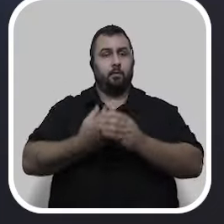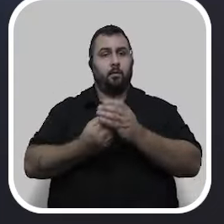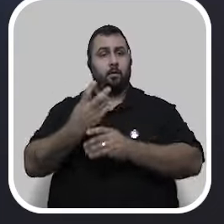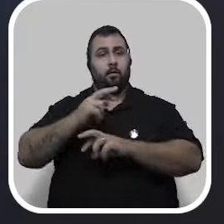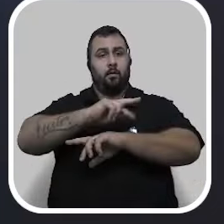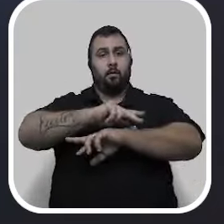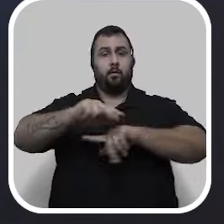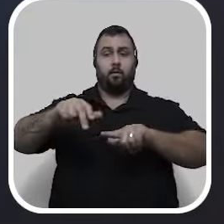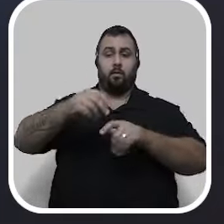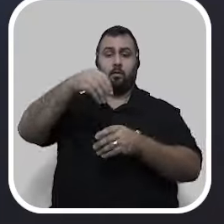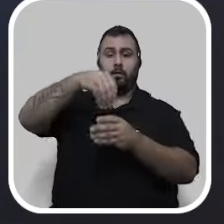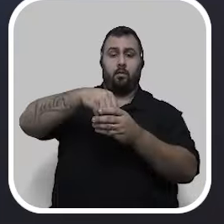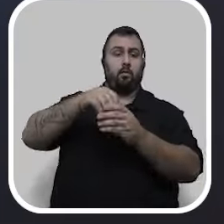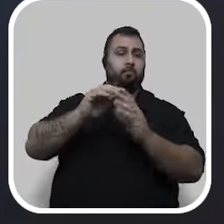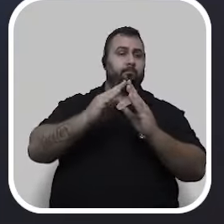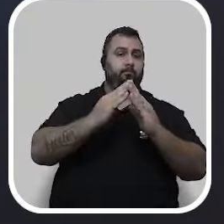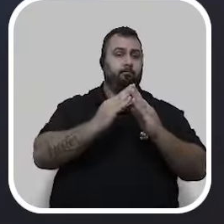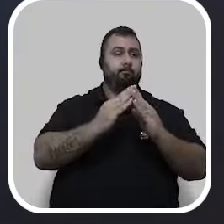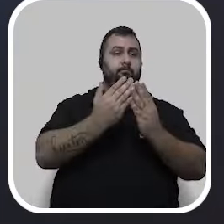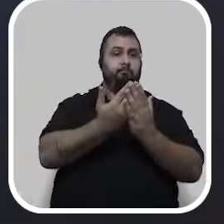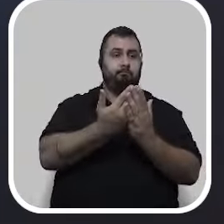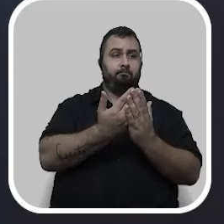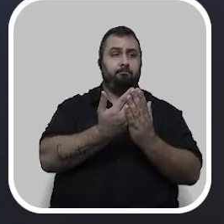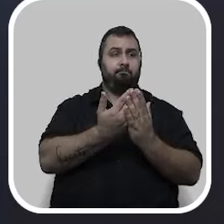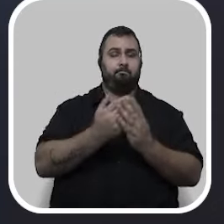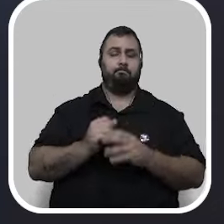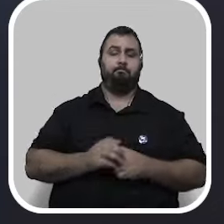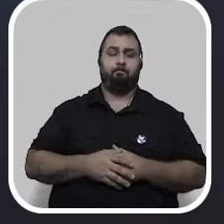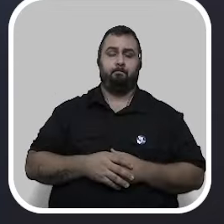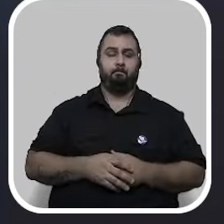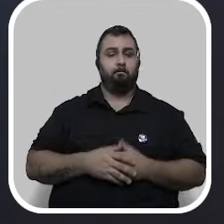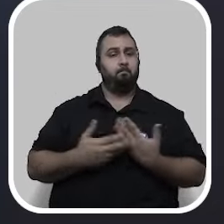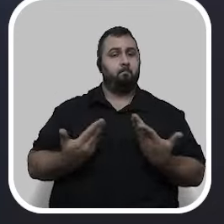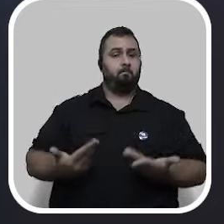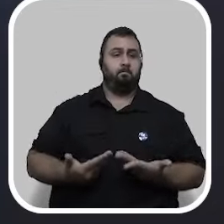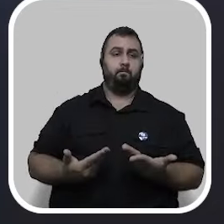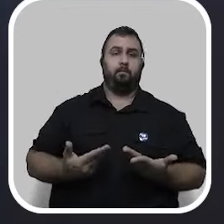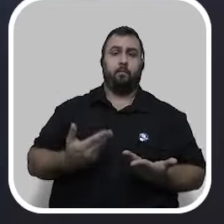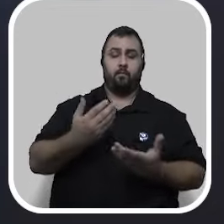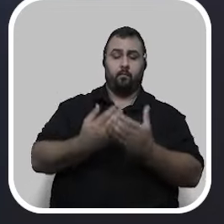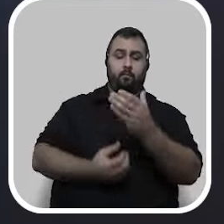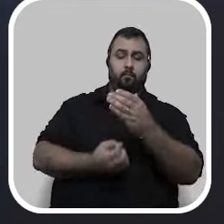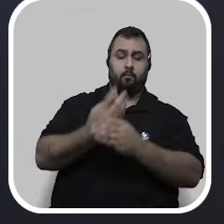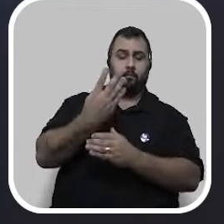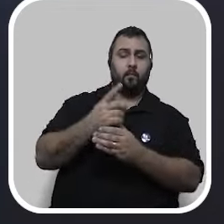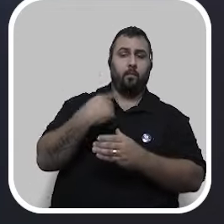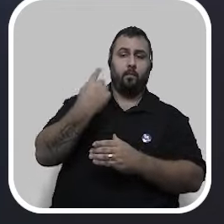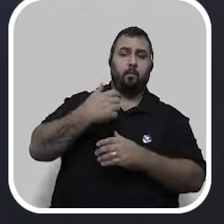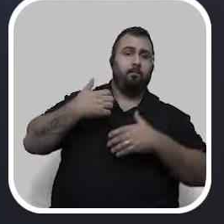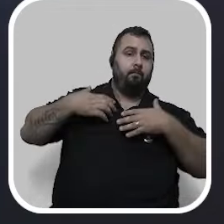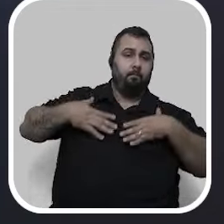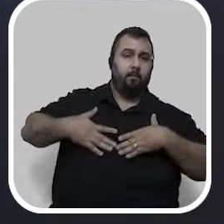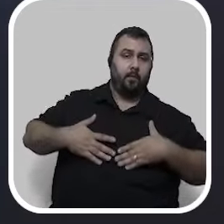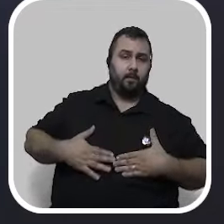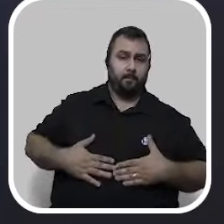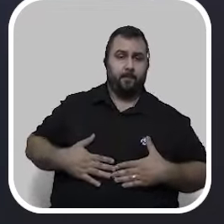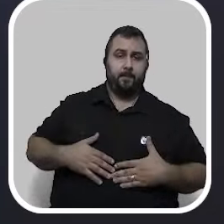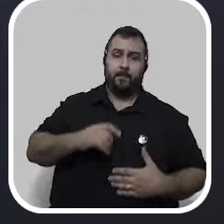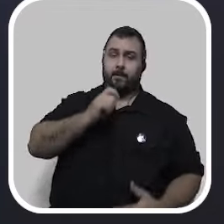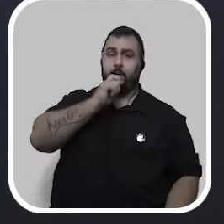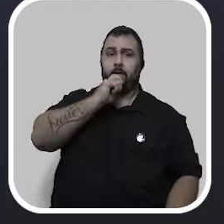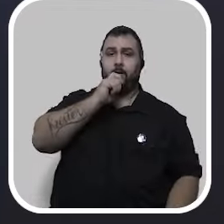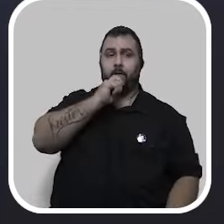dentro do nosso Barracão eh e hoje por exemplo a gente cria as nossas fantasias sem